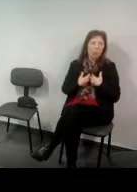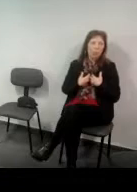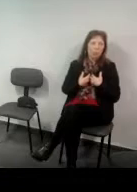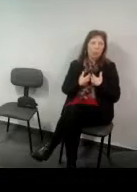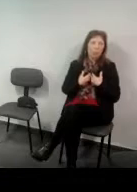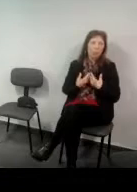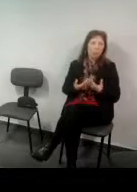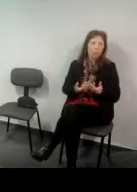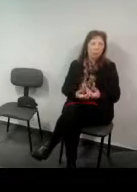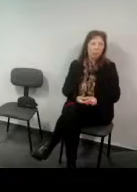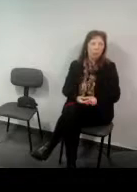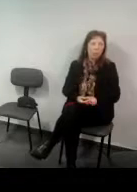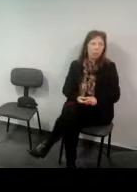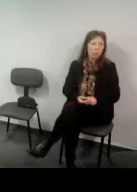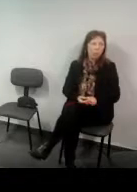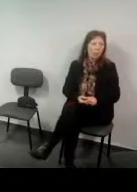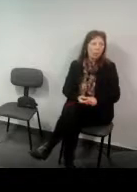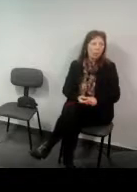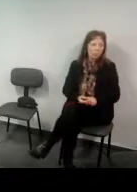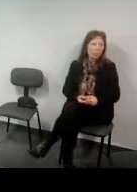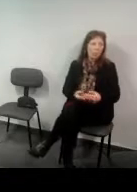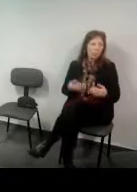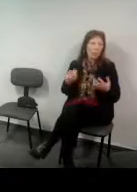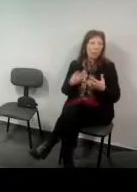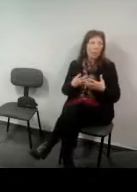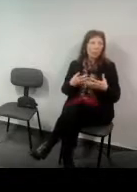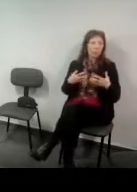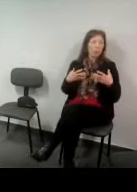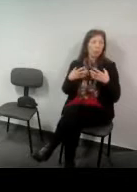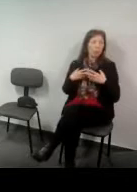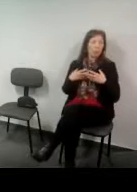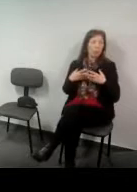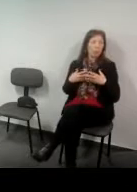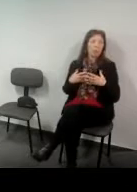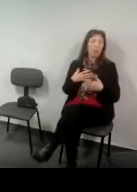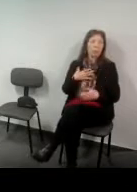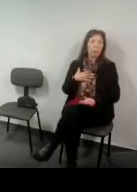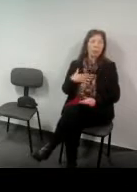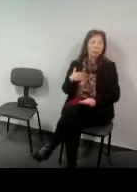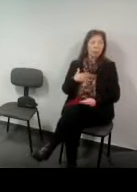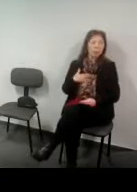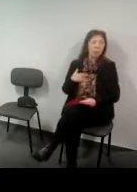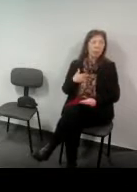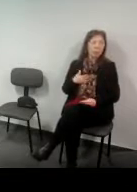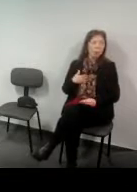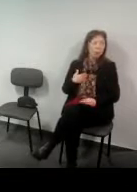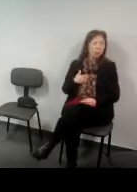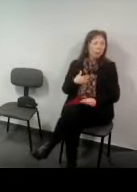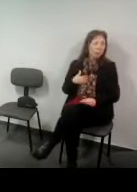muito ali, a pessoa pode ter até uma parada cardíaca, né, seria um baque ali, né, congestiona, então, esse